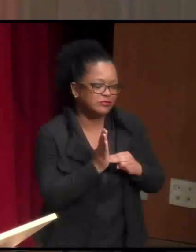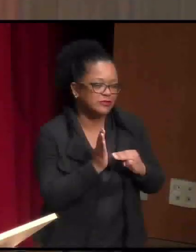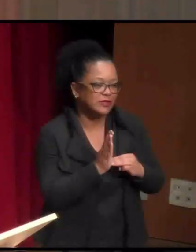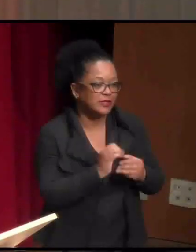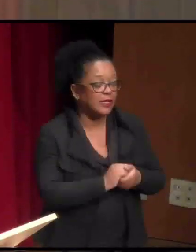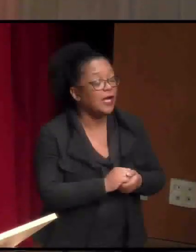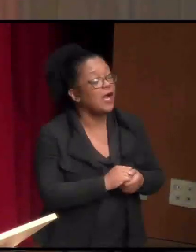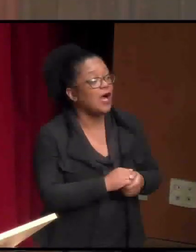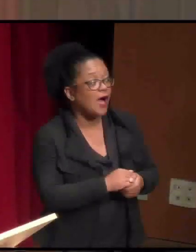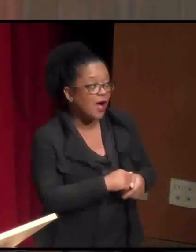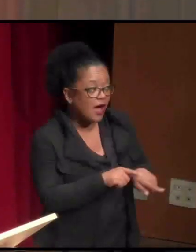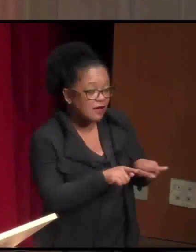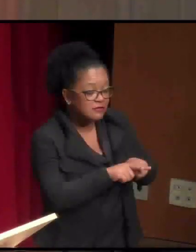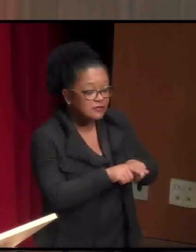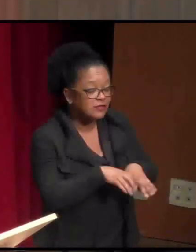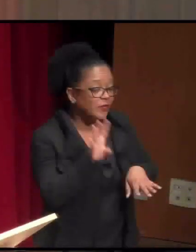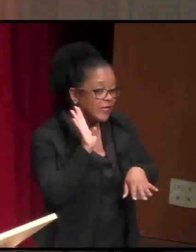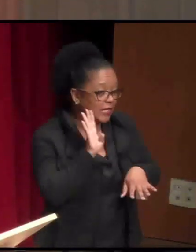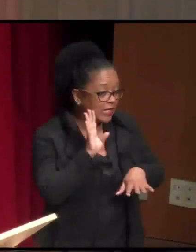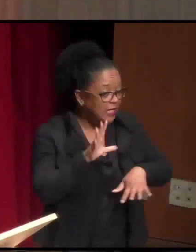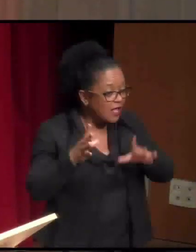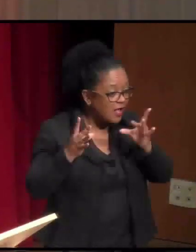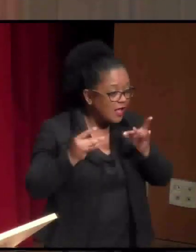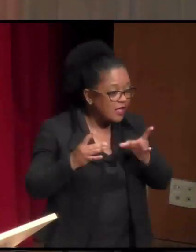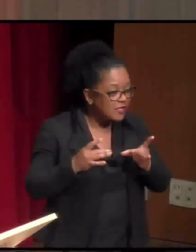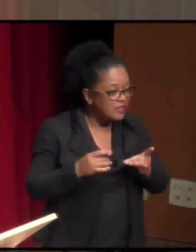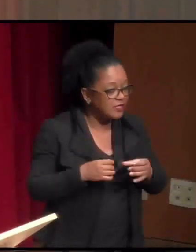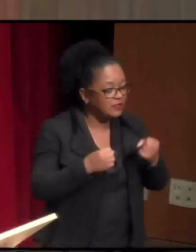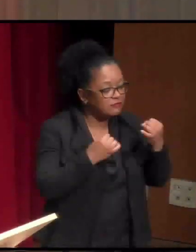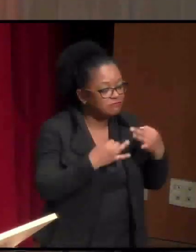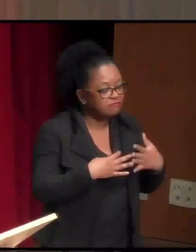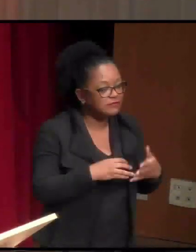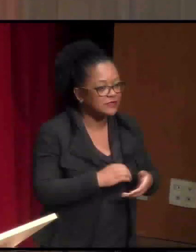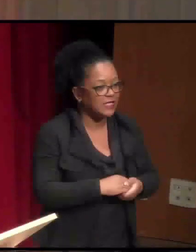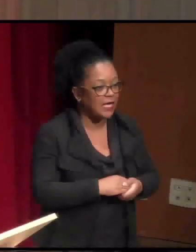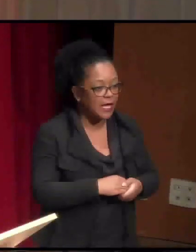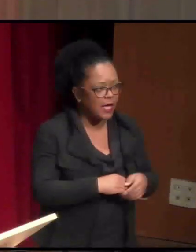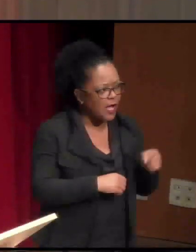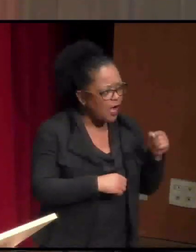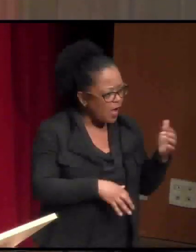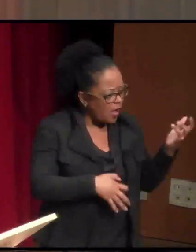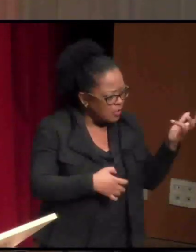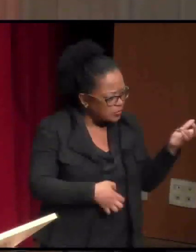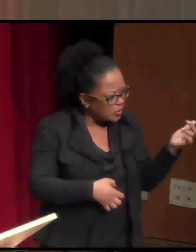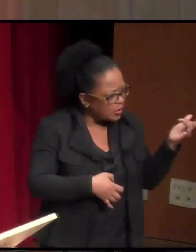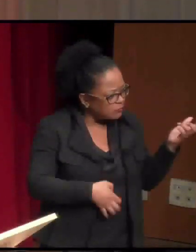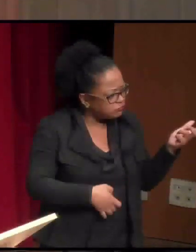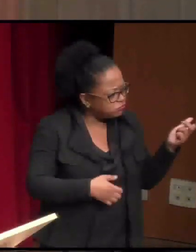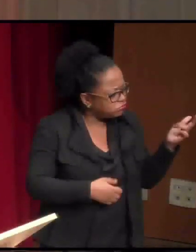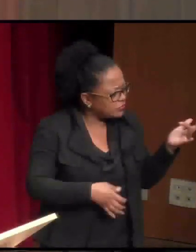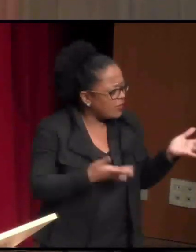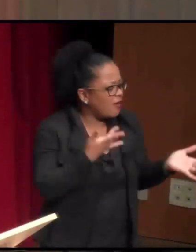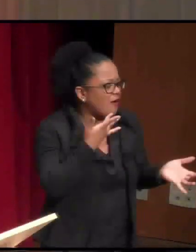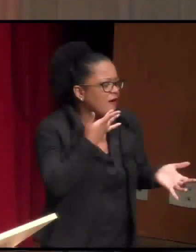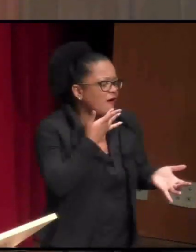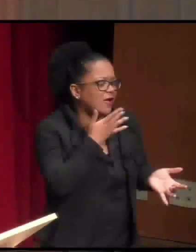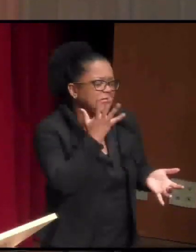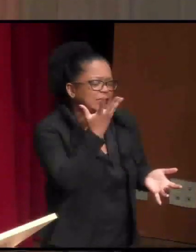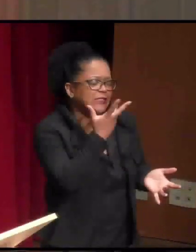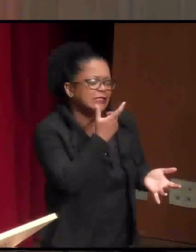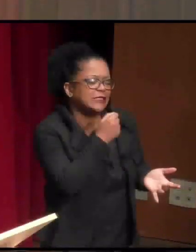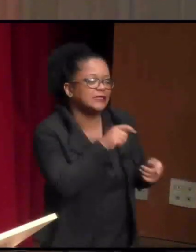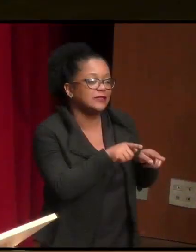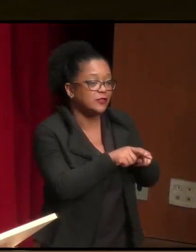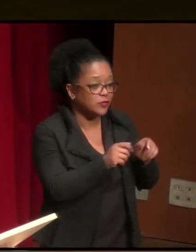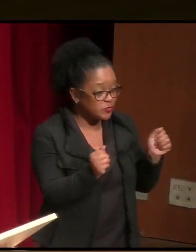viu, pessoal, porque a pastora Kari, desculpa interromper, mas precisa falar, gente, ela toca um violão que é uma delícia. E aí ela esteve com a gente no Seminário